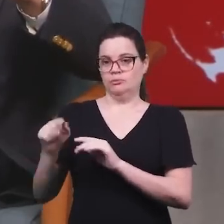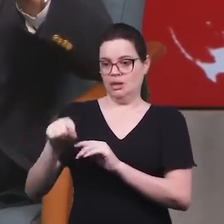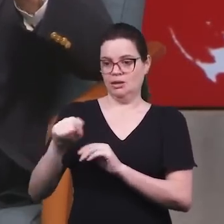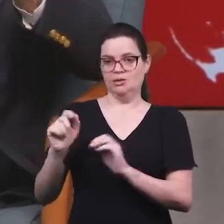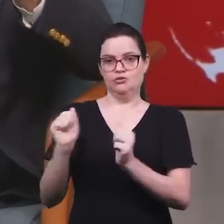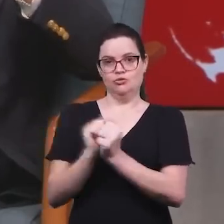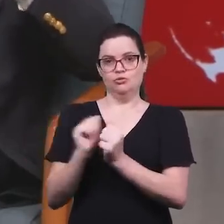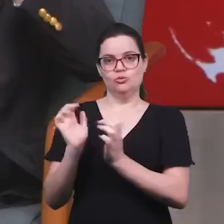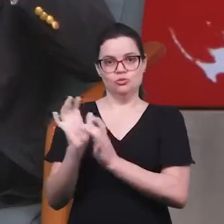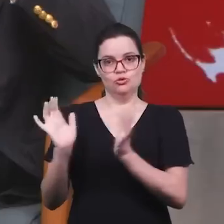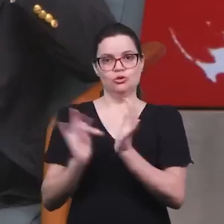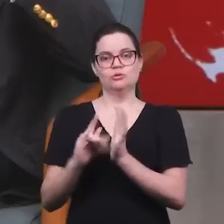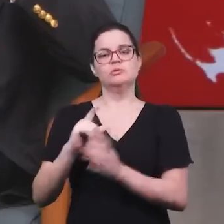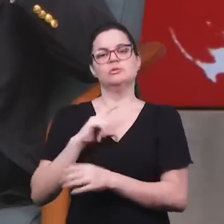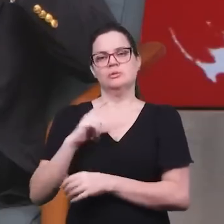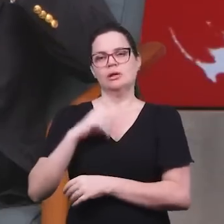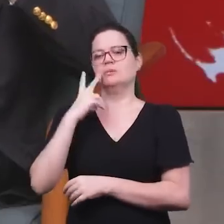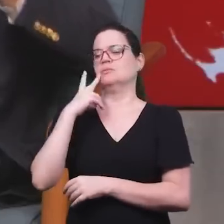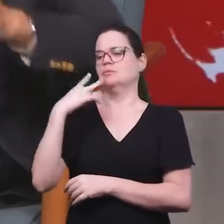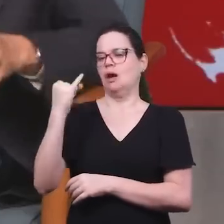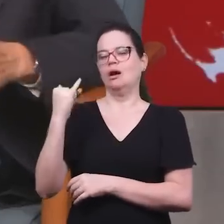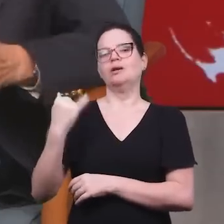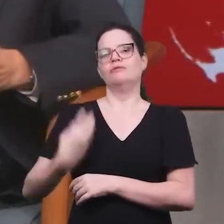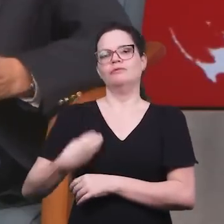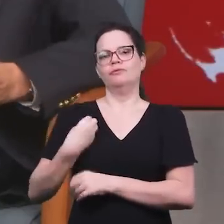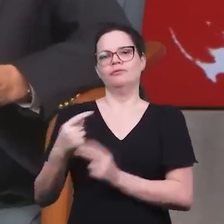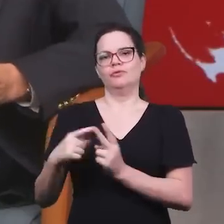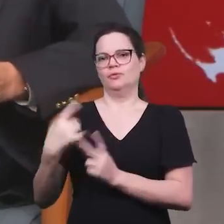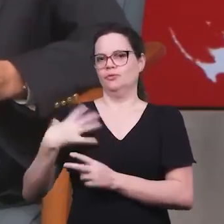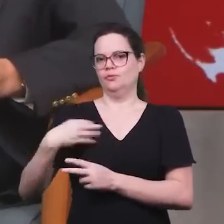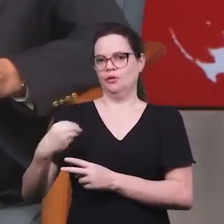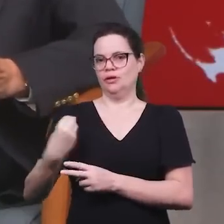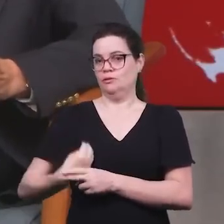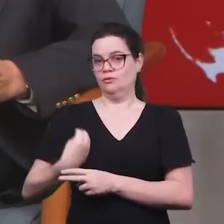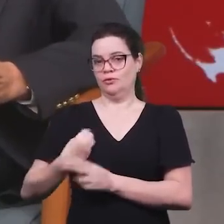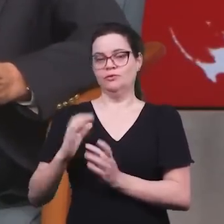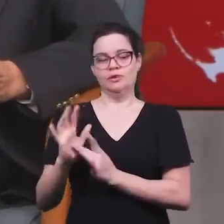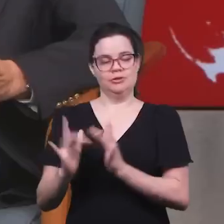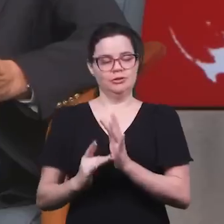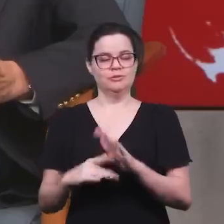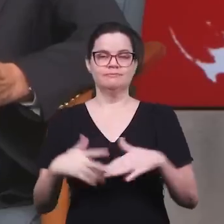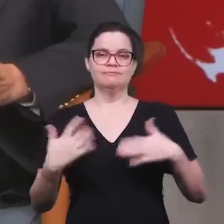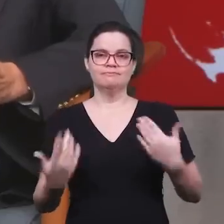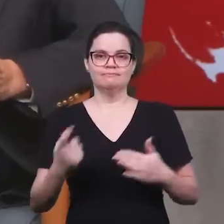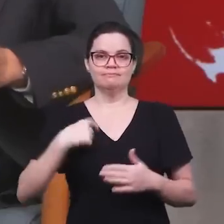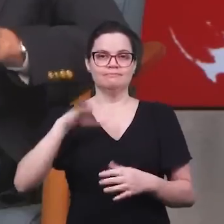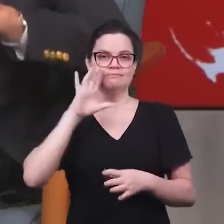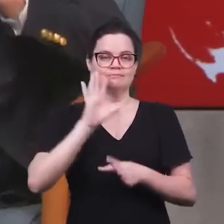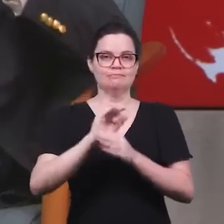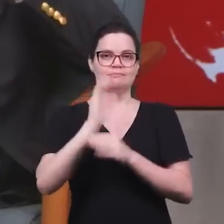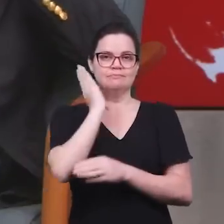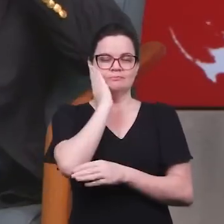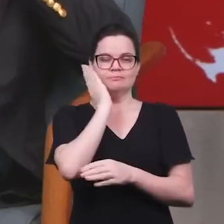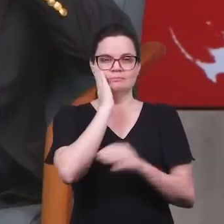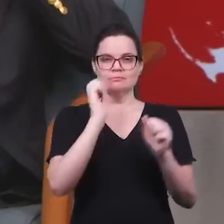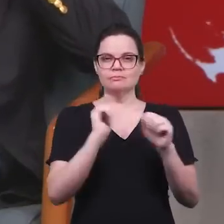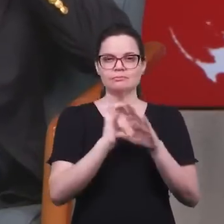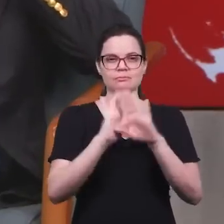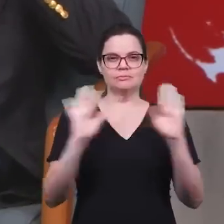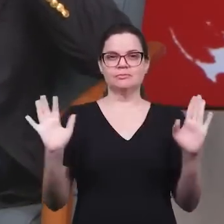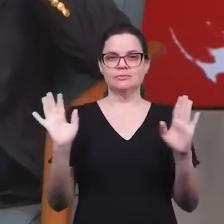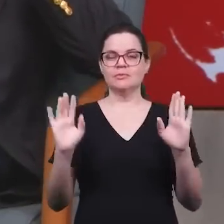vivo e o pai também está vivo. Meus irmãos, isso é uma forma de nós